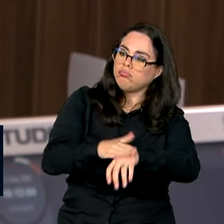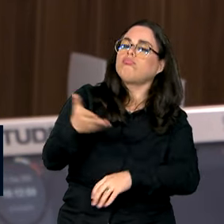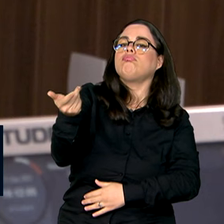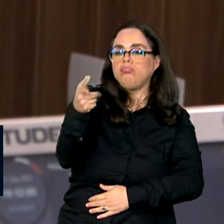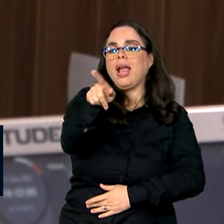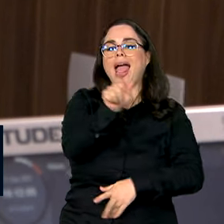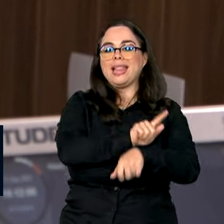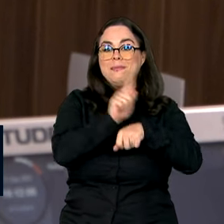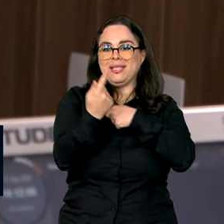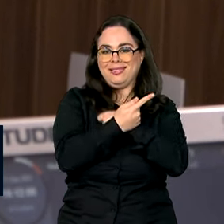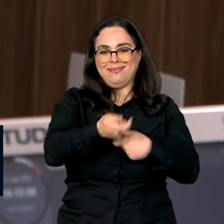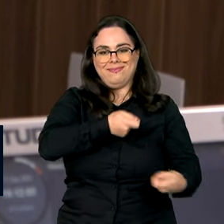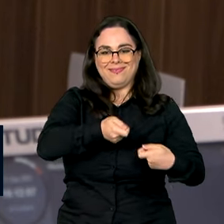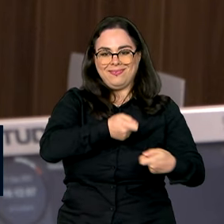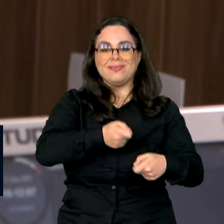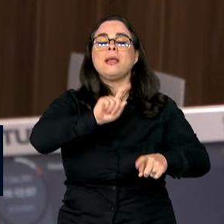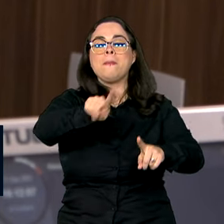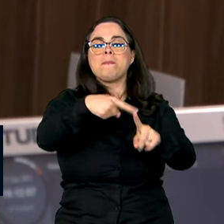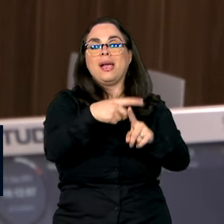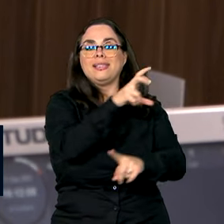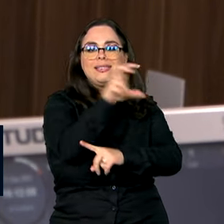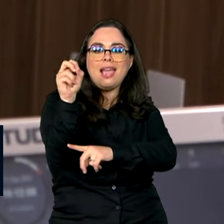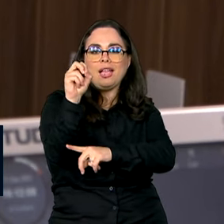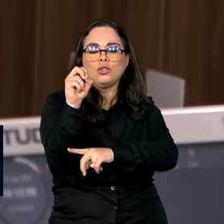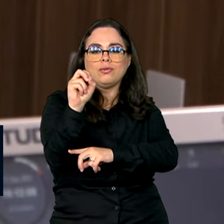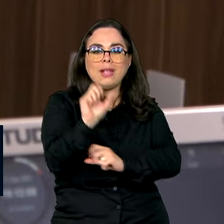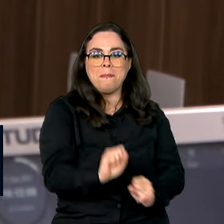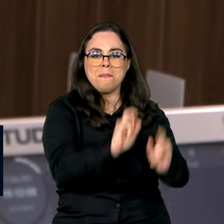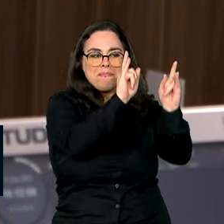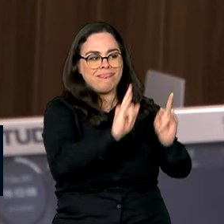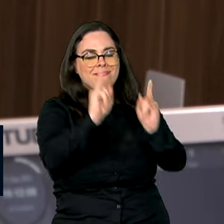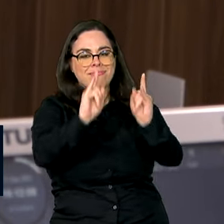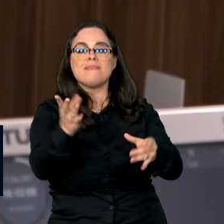administrativa, mas serão mais 500 apartamentos